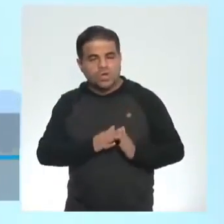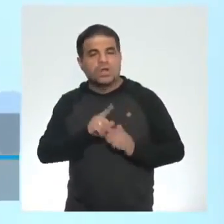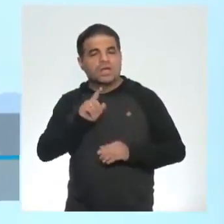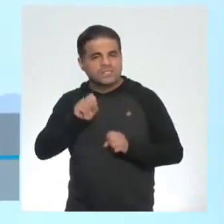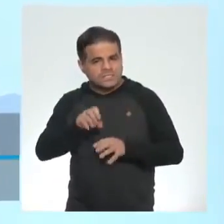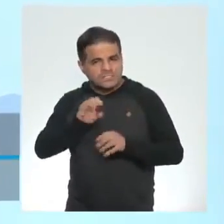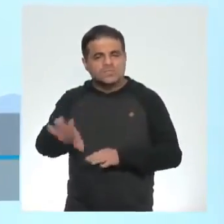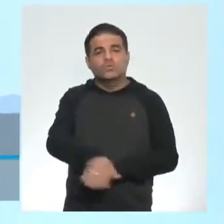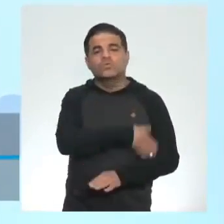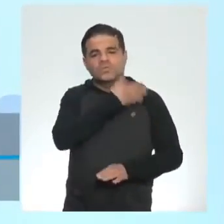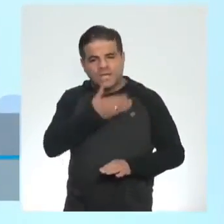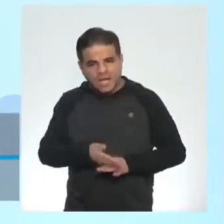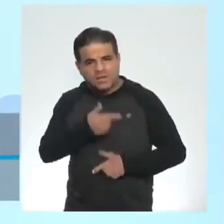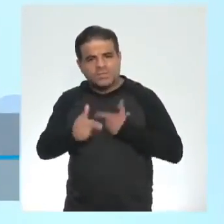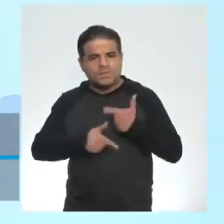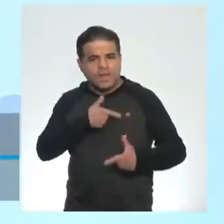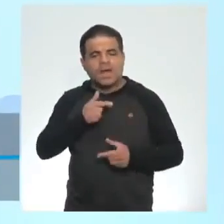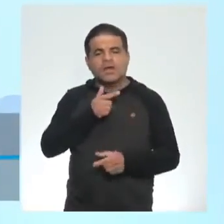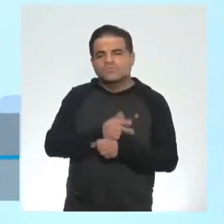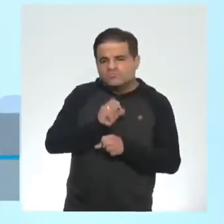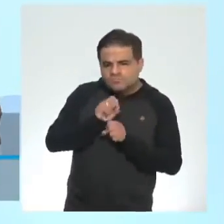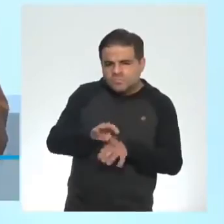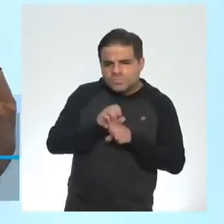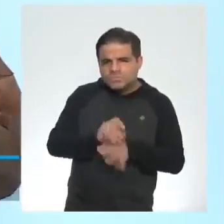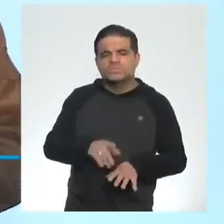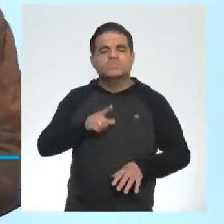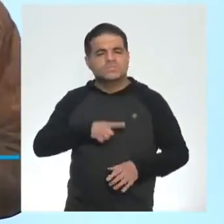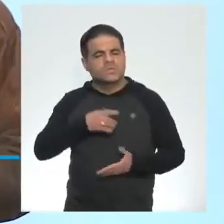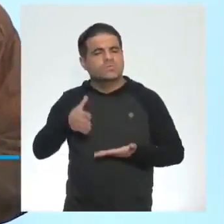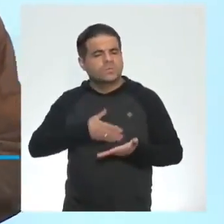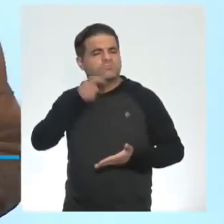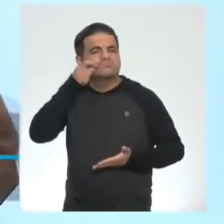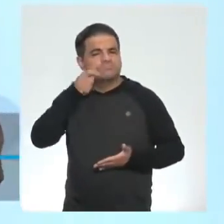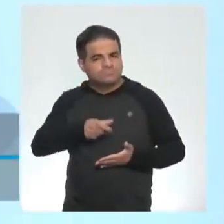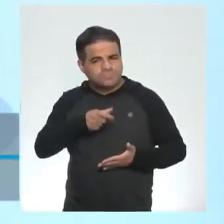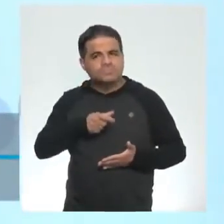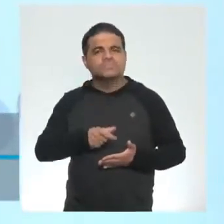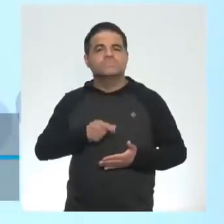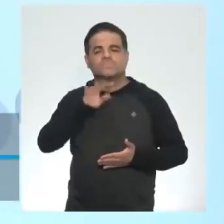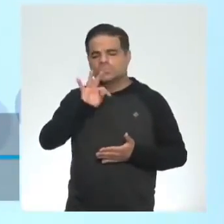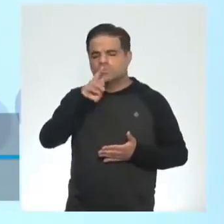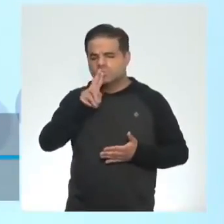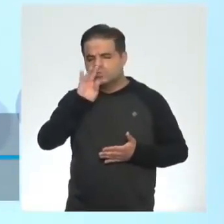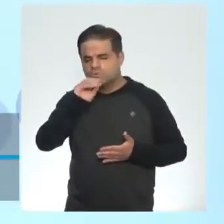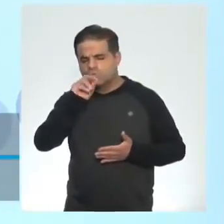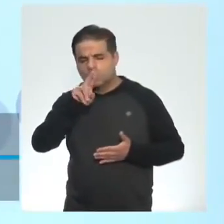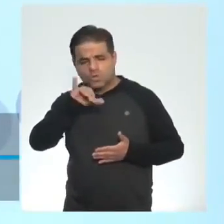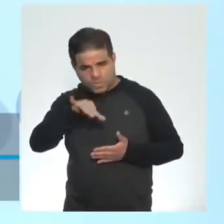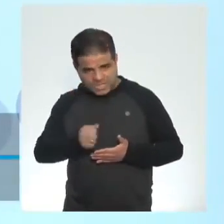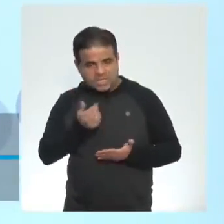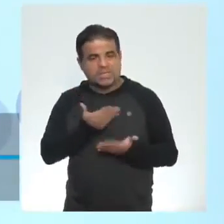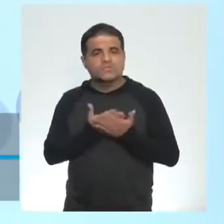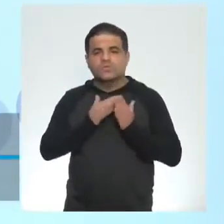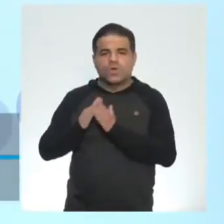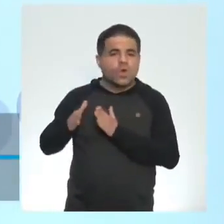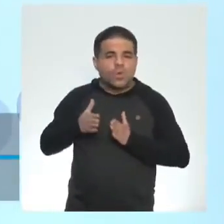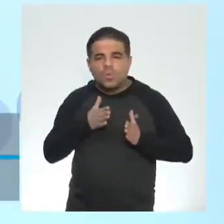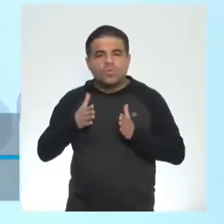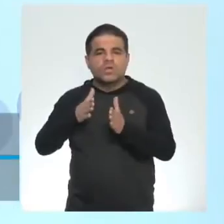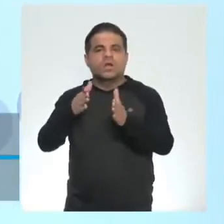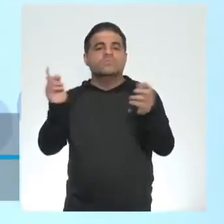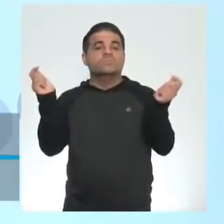integral que trabalham com tutoria tem um livro muito interessante chamado Tutoria Escolar, Um